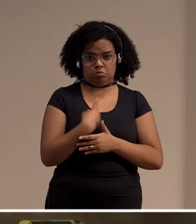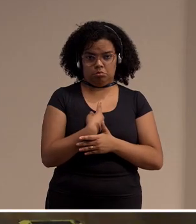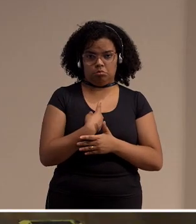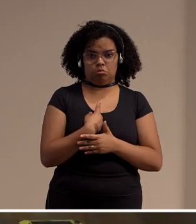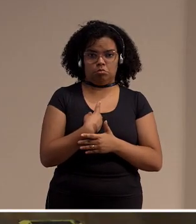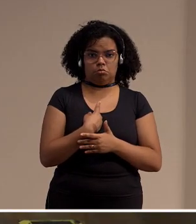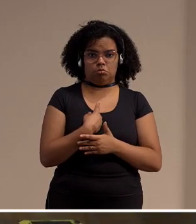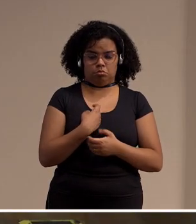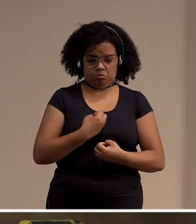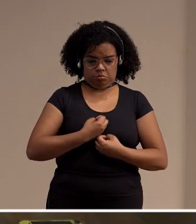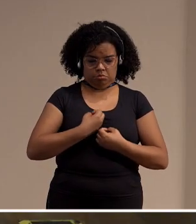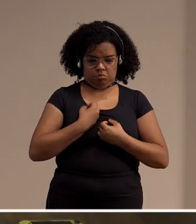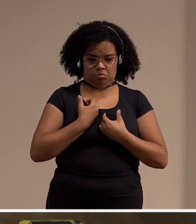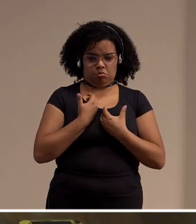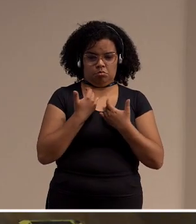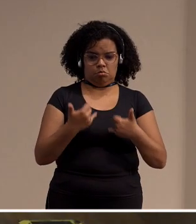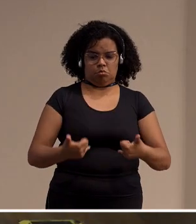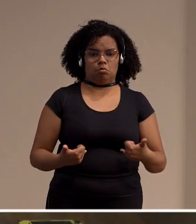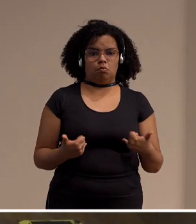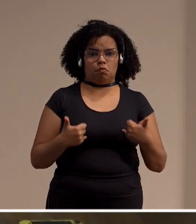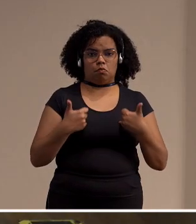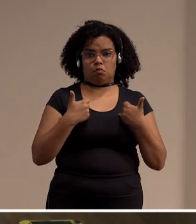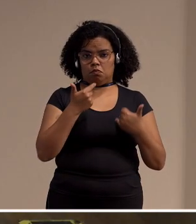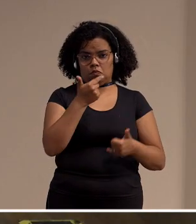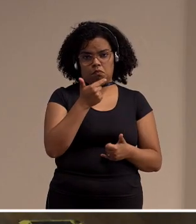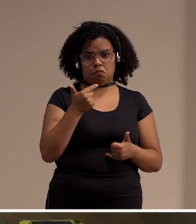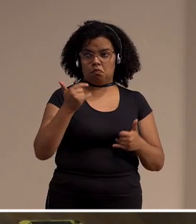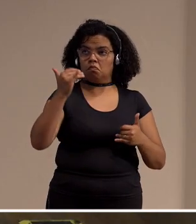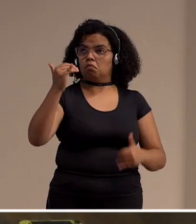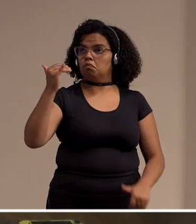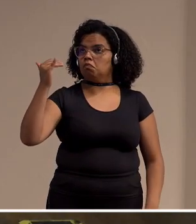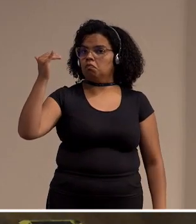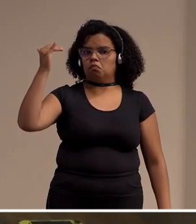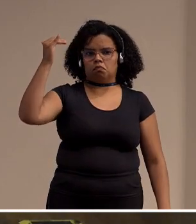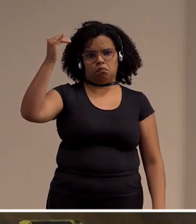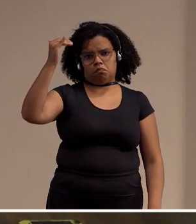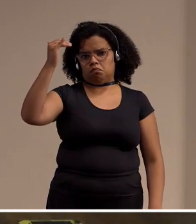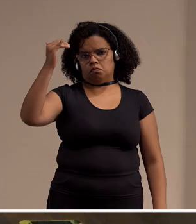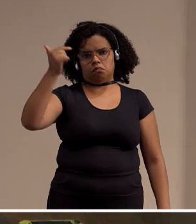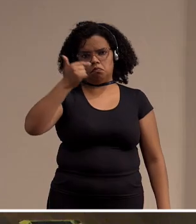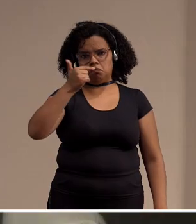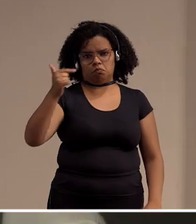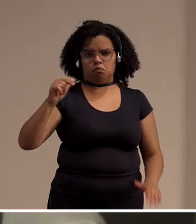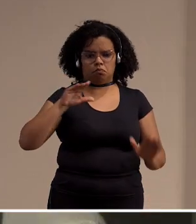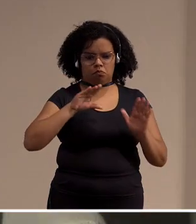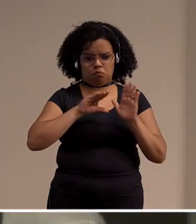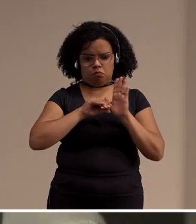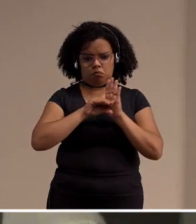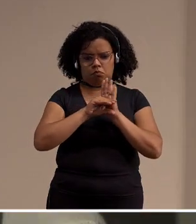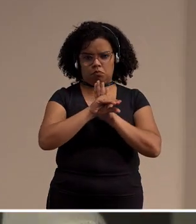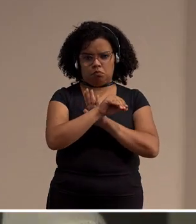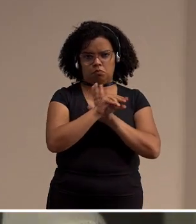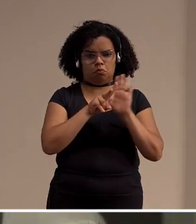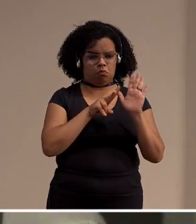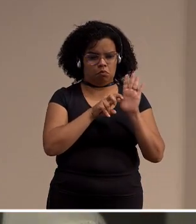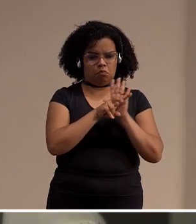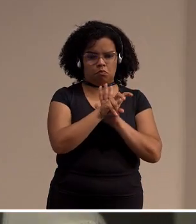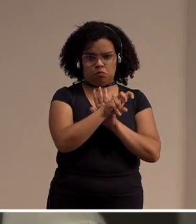no seu devido lugar. Não há nada mais autoritário e superior do que um nano-organismo, do que uma bactéria, do que um vírus,